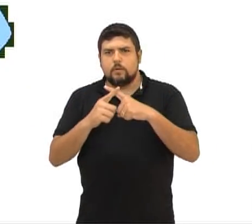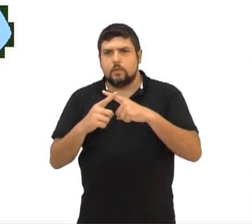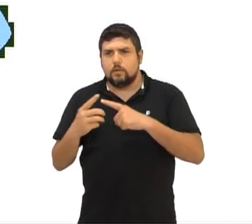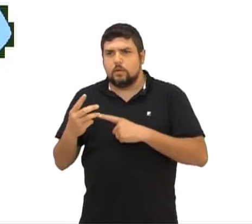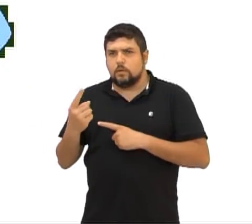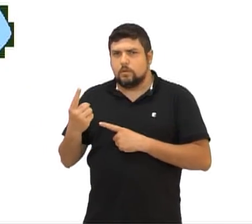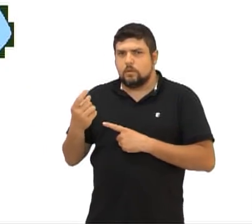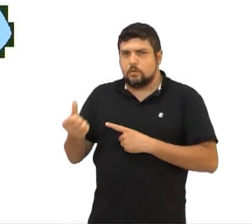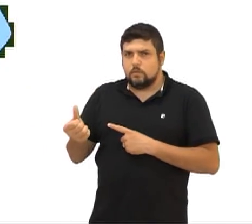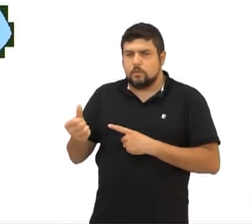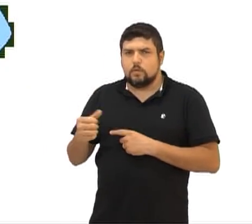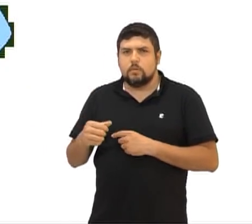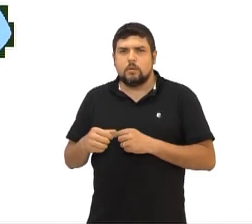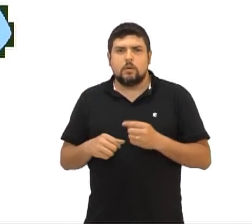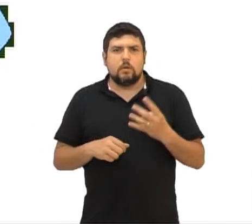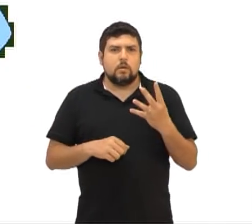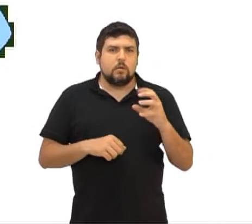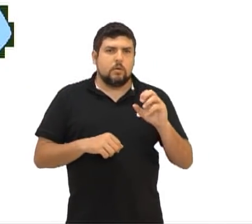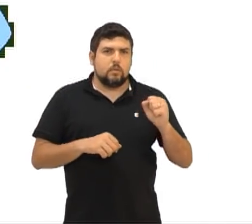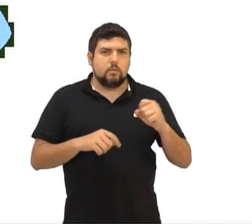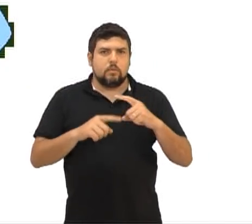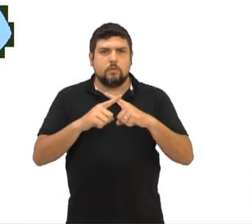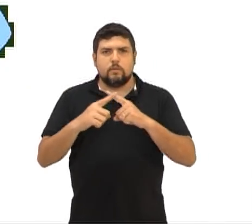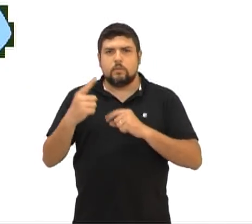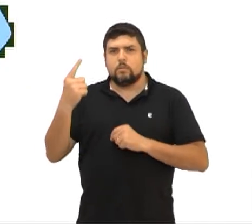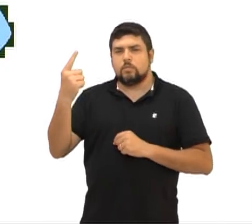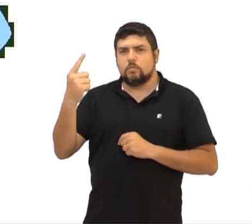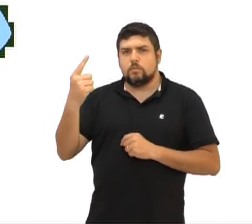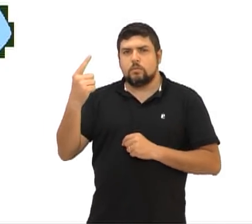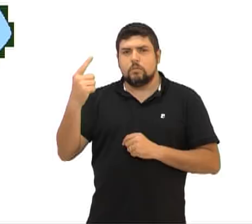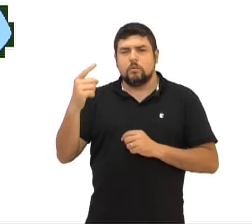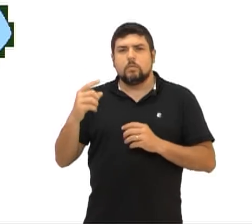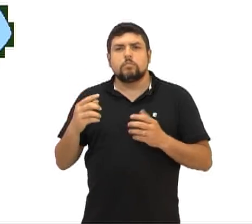e 48 vezes 1 são iguais.